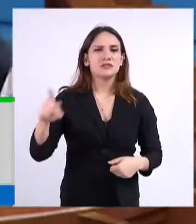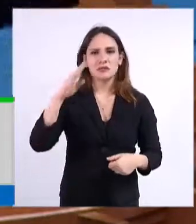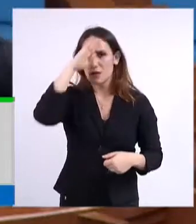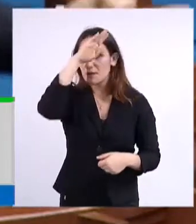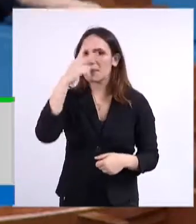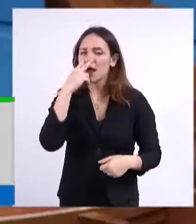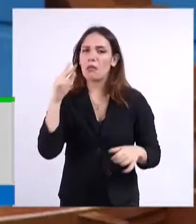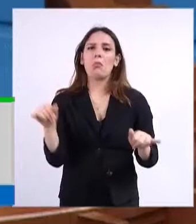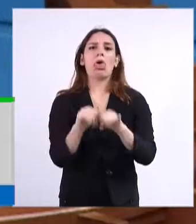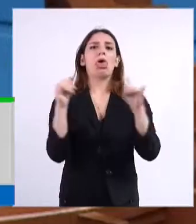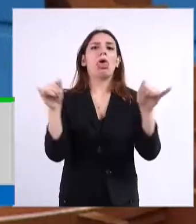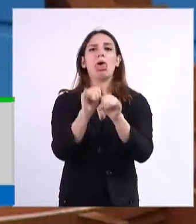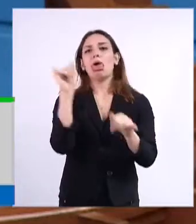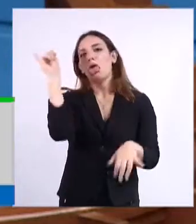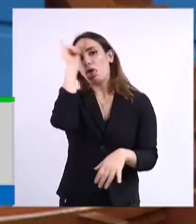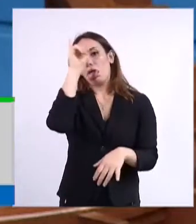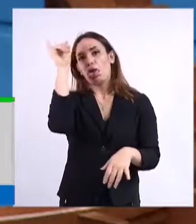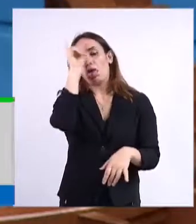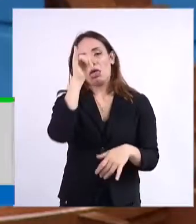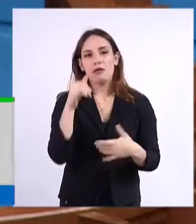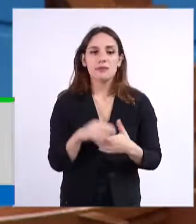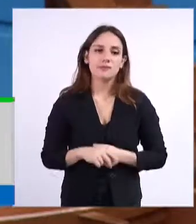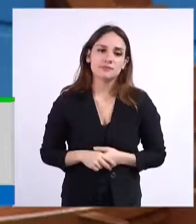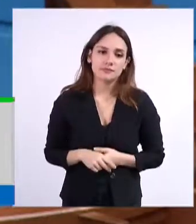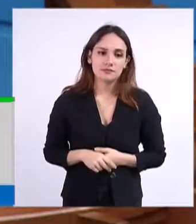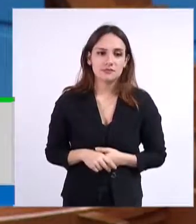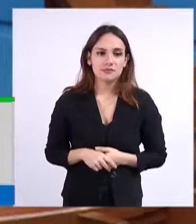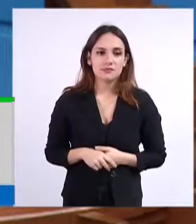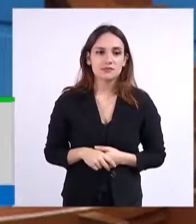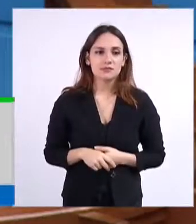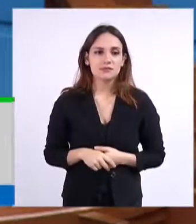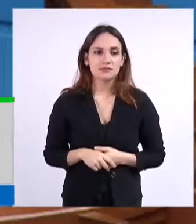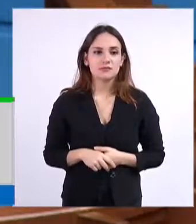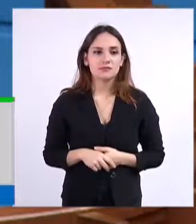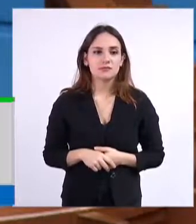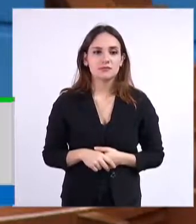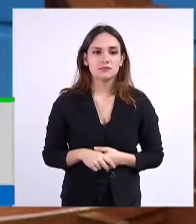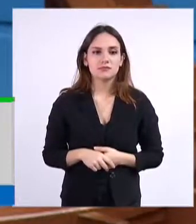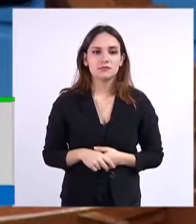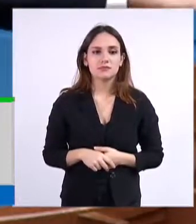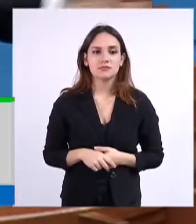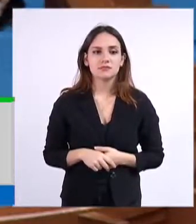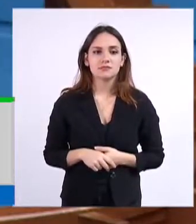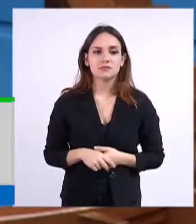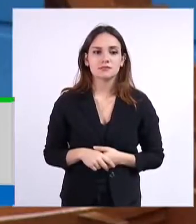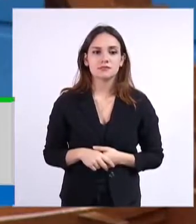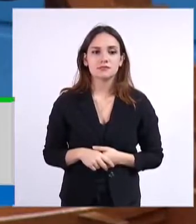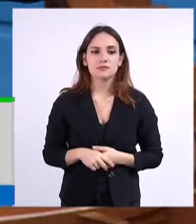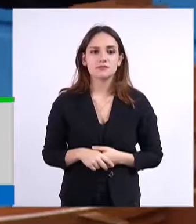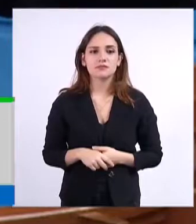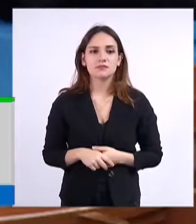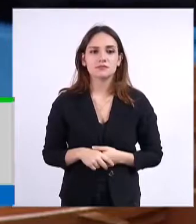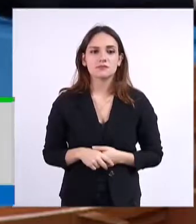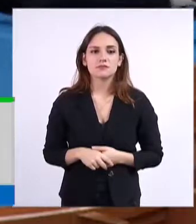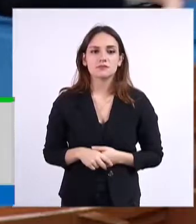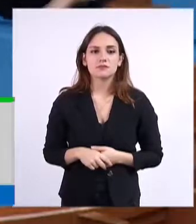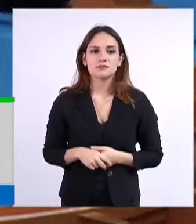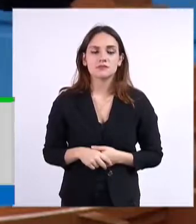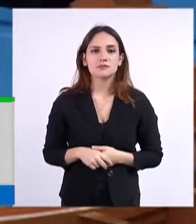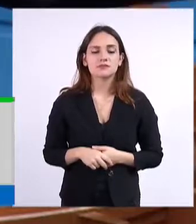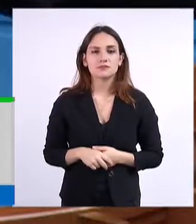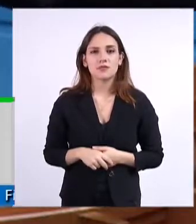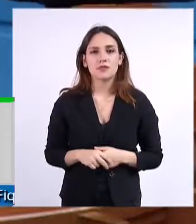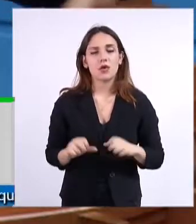corte que nós temos aqui no Brasil. Então, ele abre